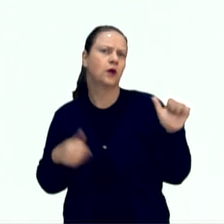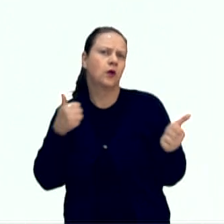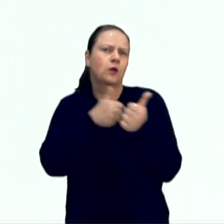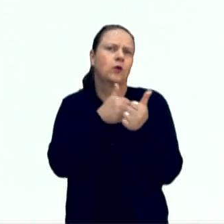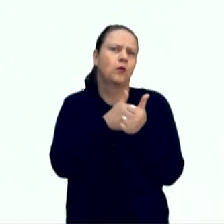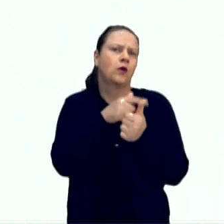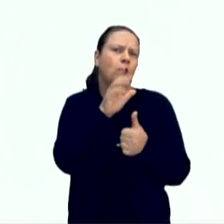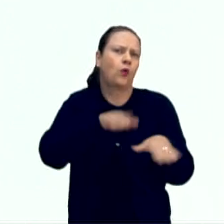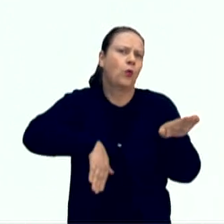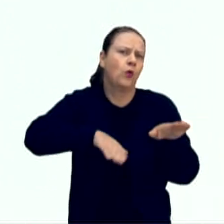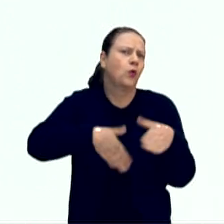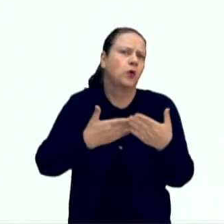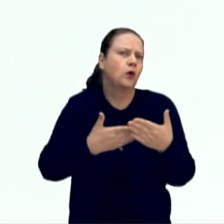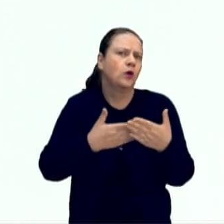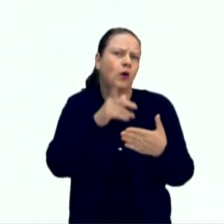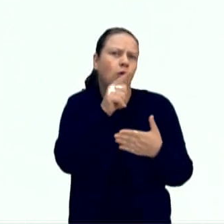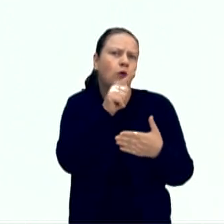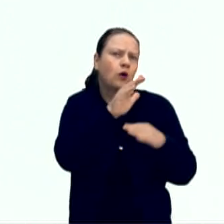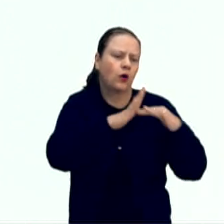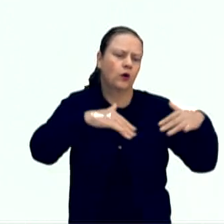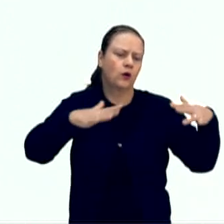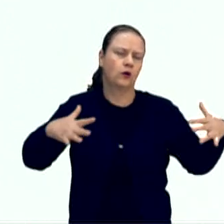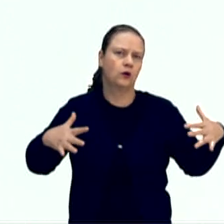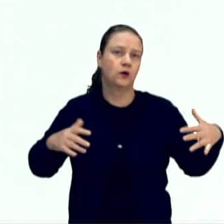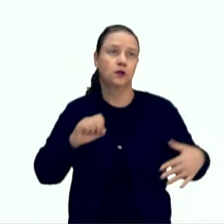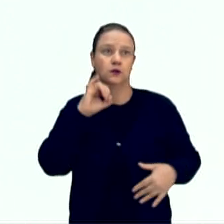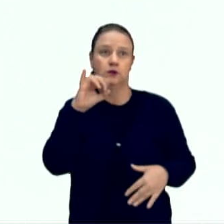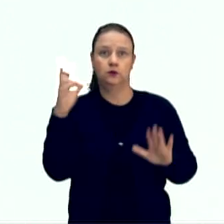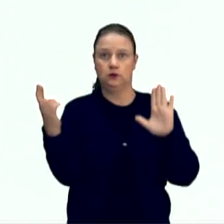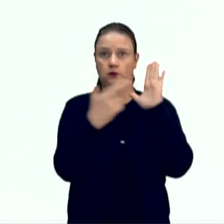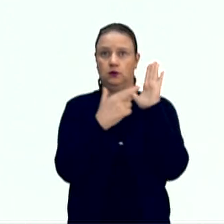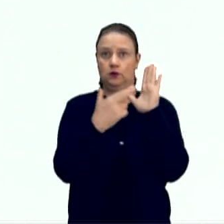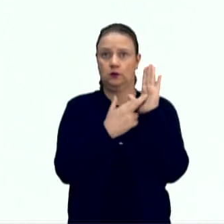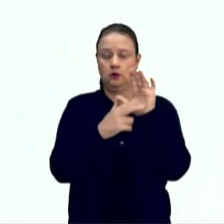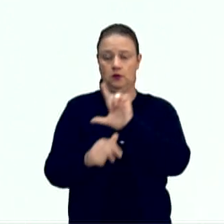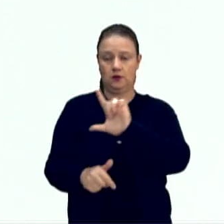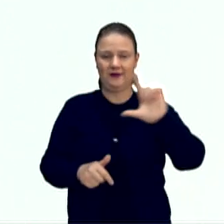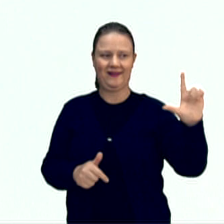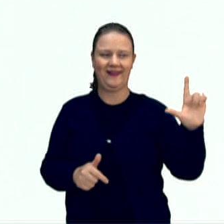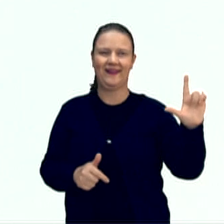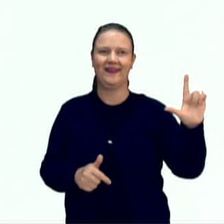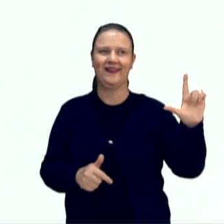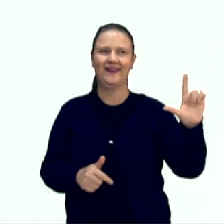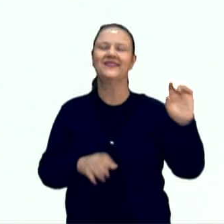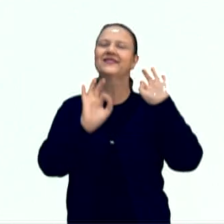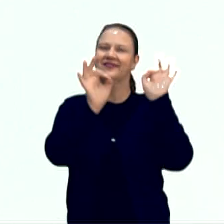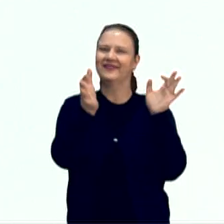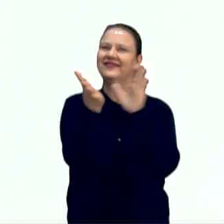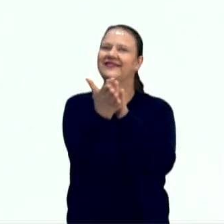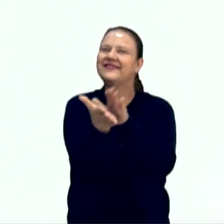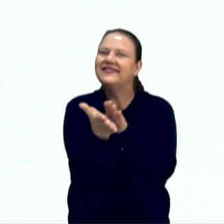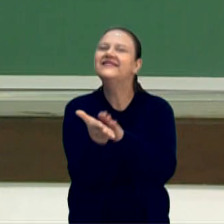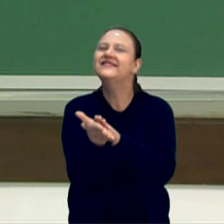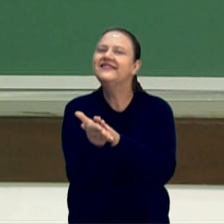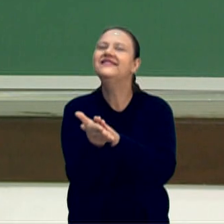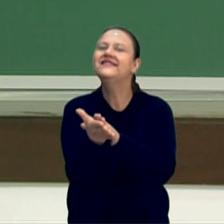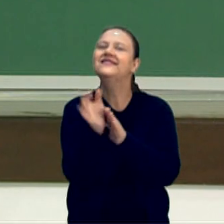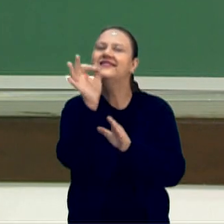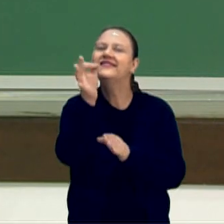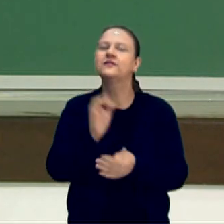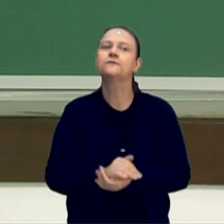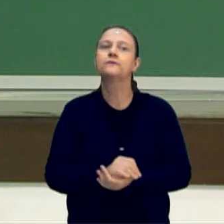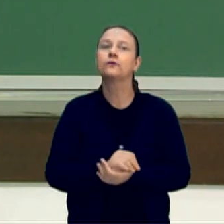Atlântico? Qual deles? Se você respondeu que é no leste, você acertou. Muito bem. conforme